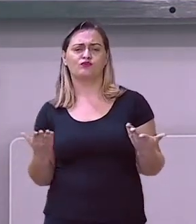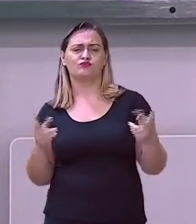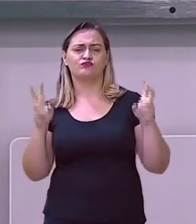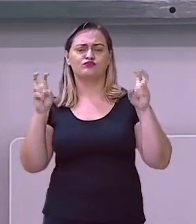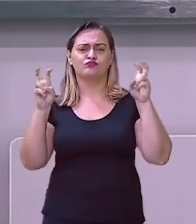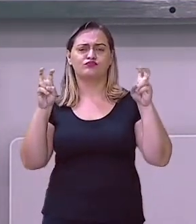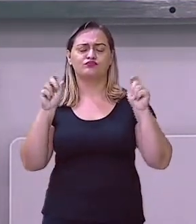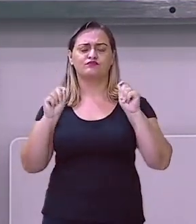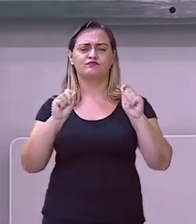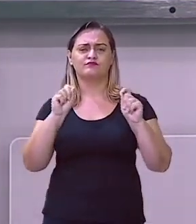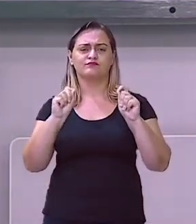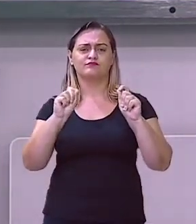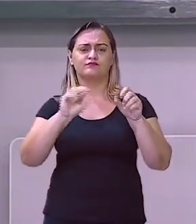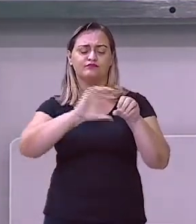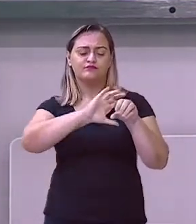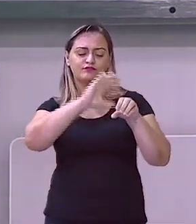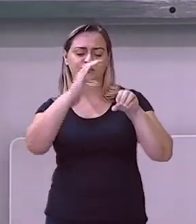Terra.